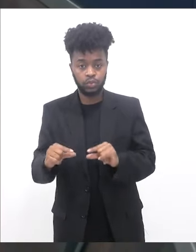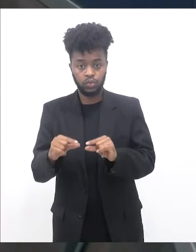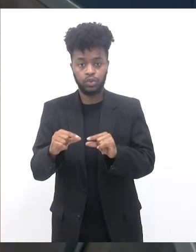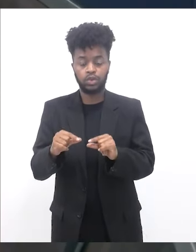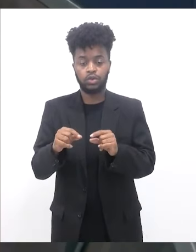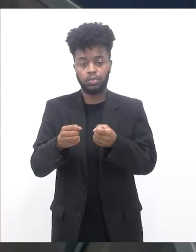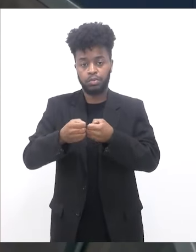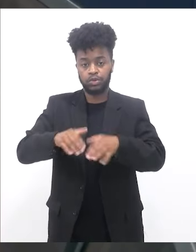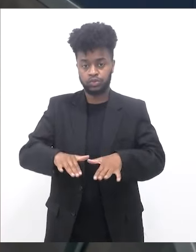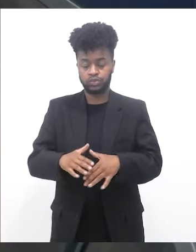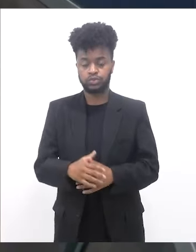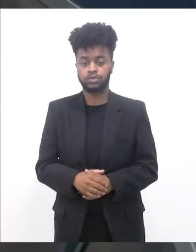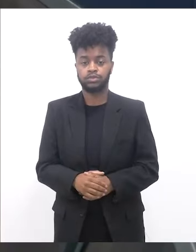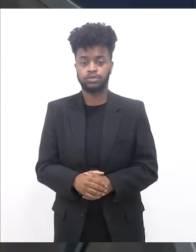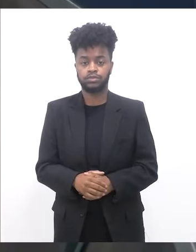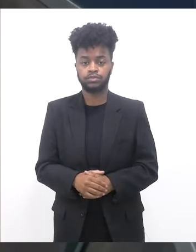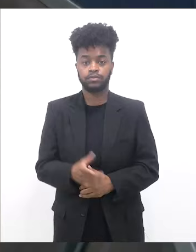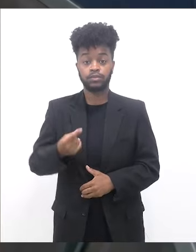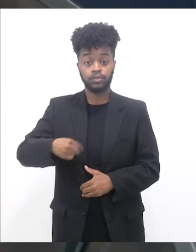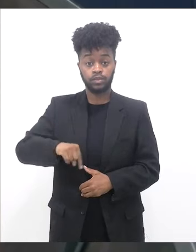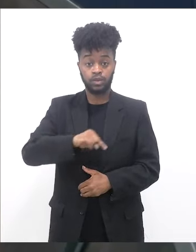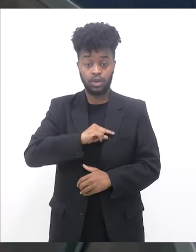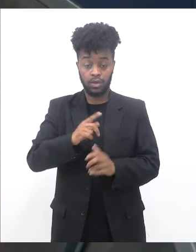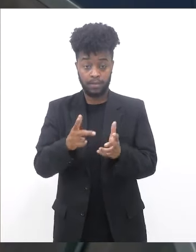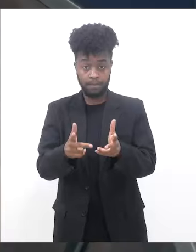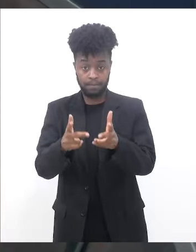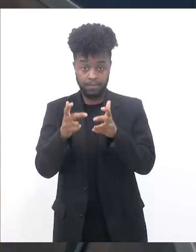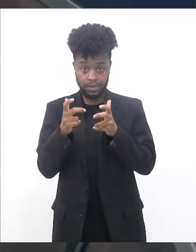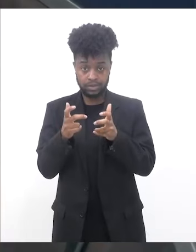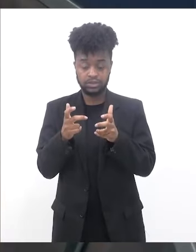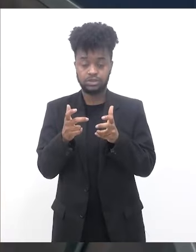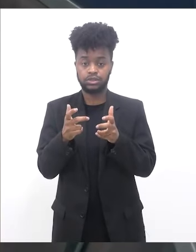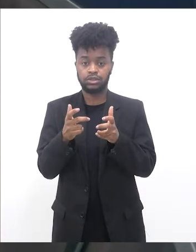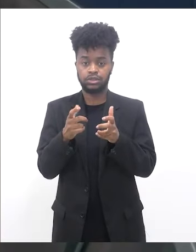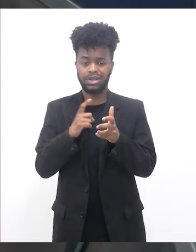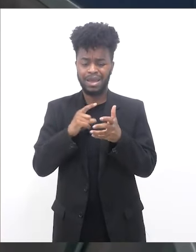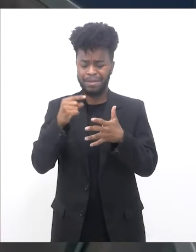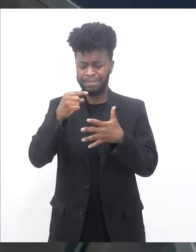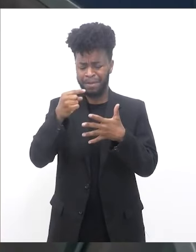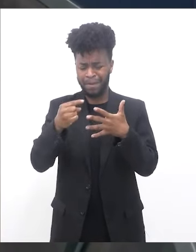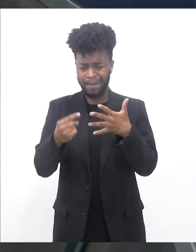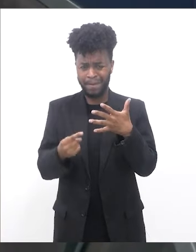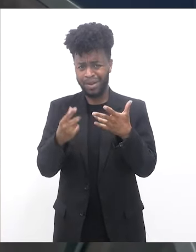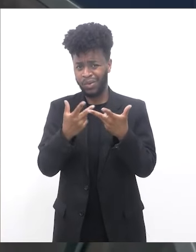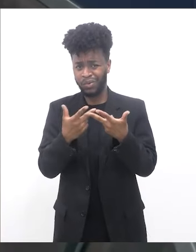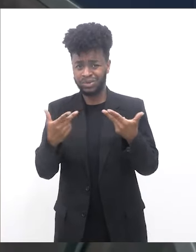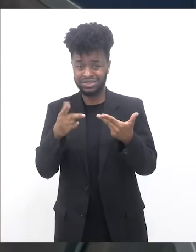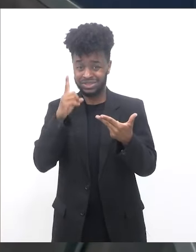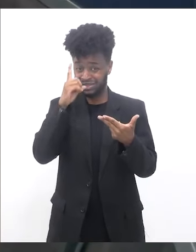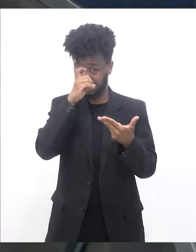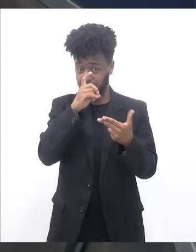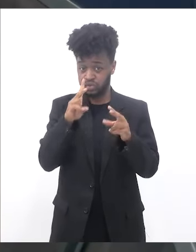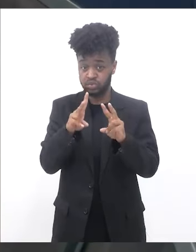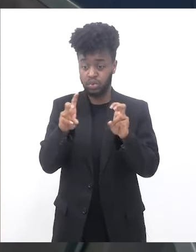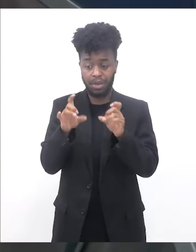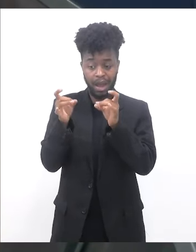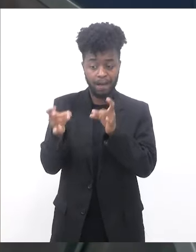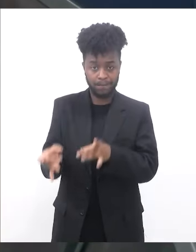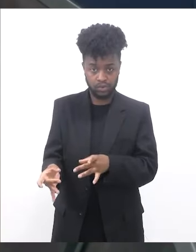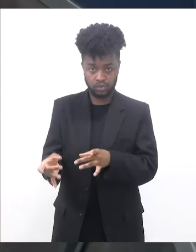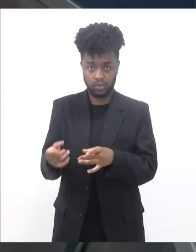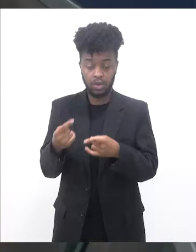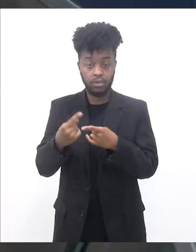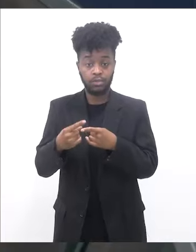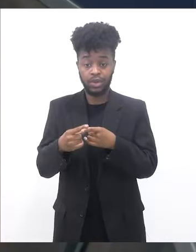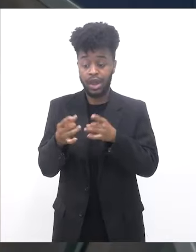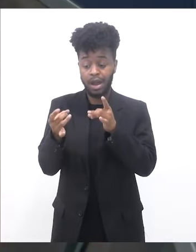máximo os impactos. A gente tem visto muita coisa complicada em matéria de abandono,